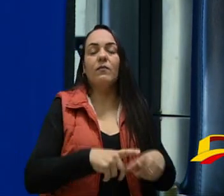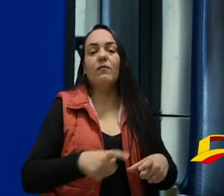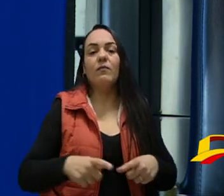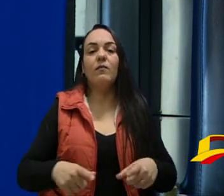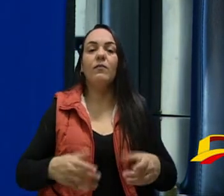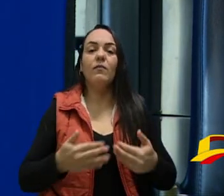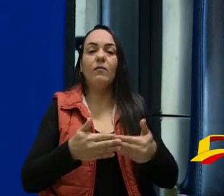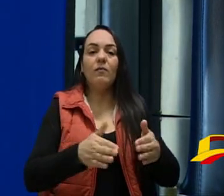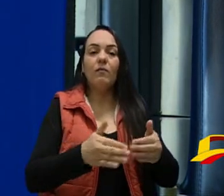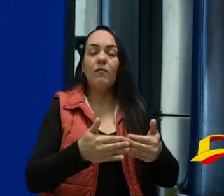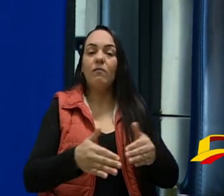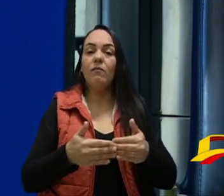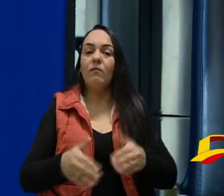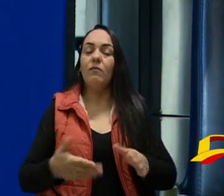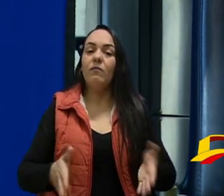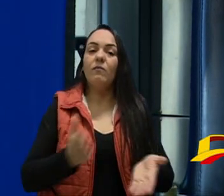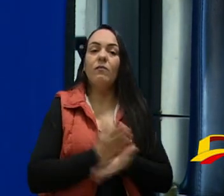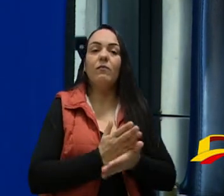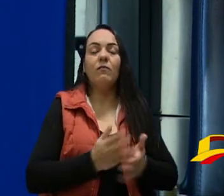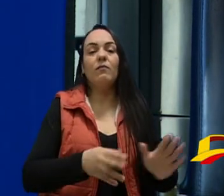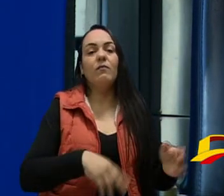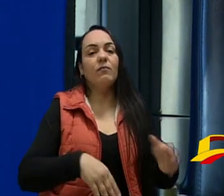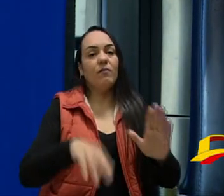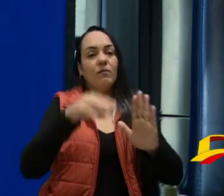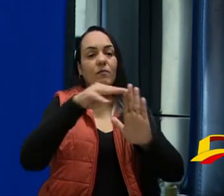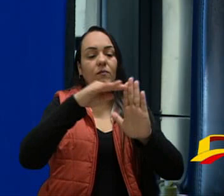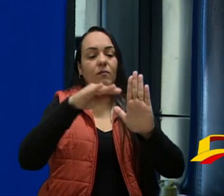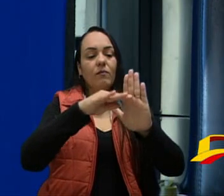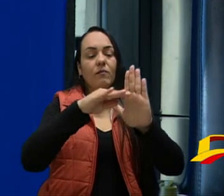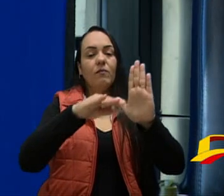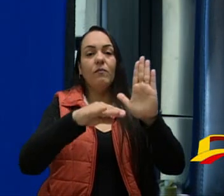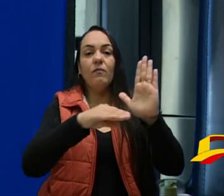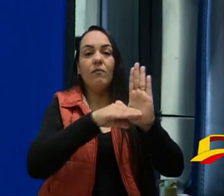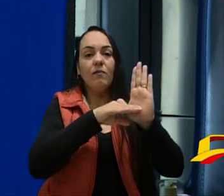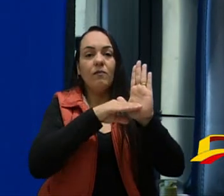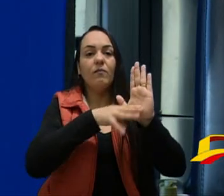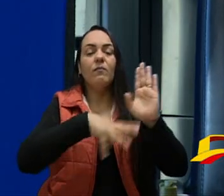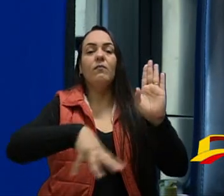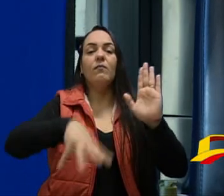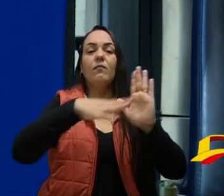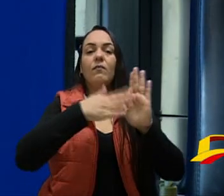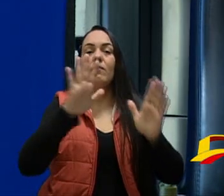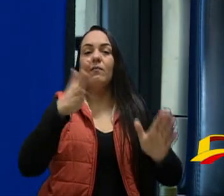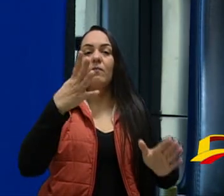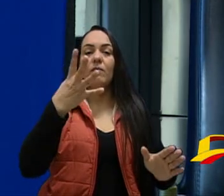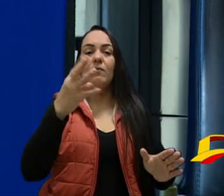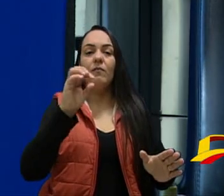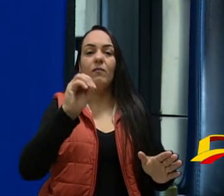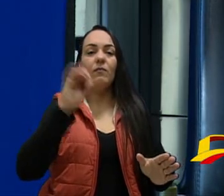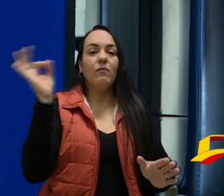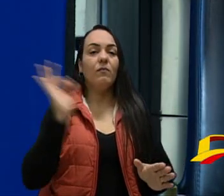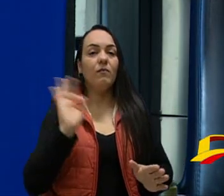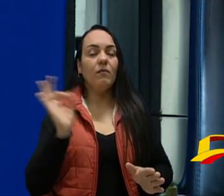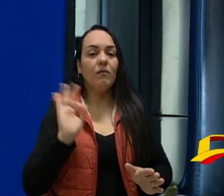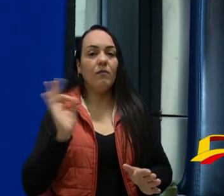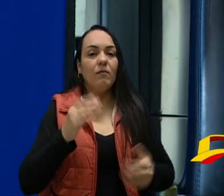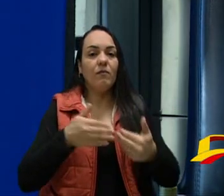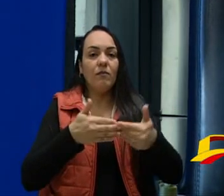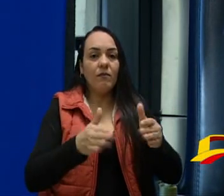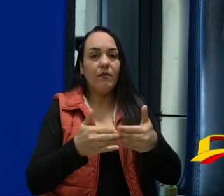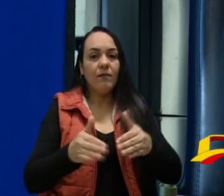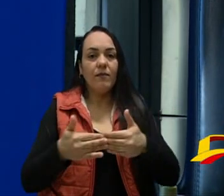dizendo que nós temos estamos dentro da fase 3 né que seria abertura de quarenta por cento aí